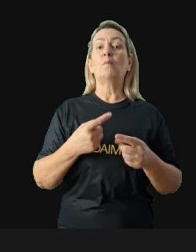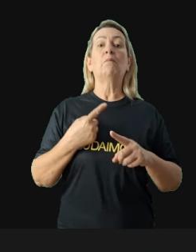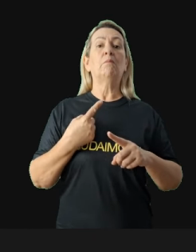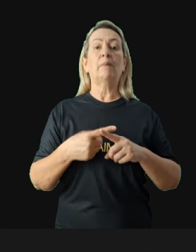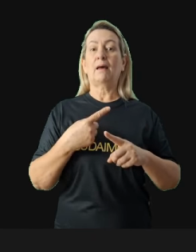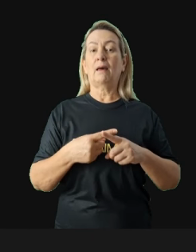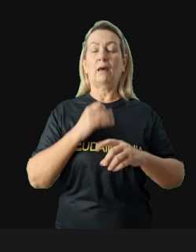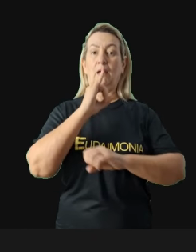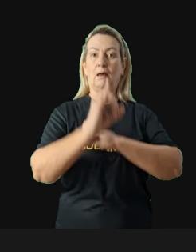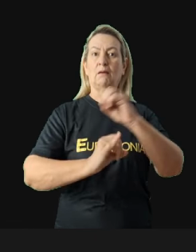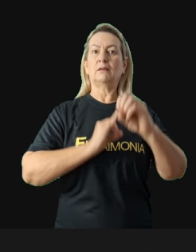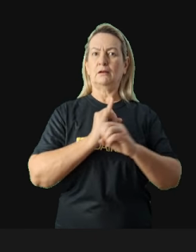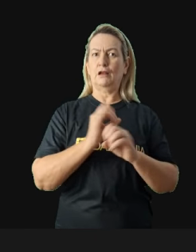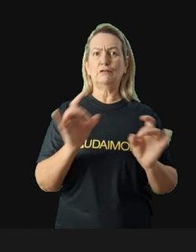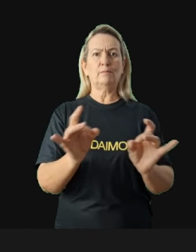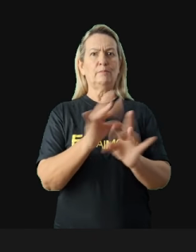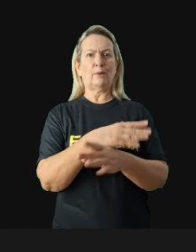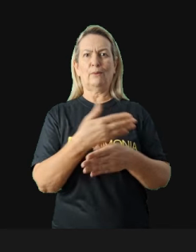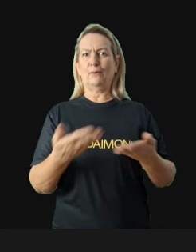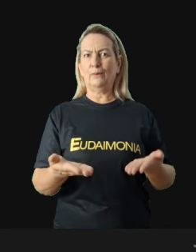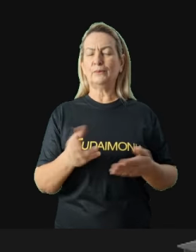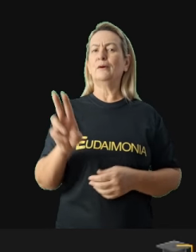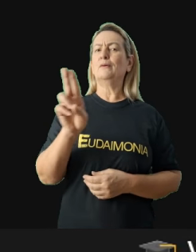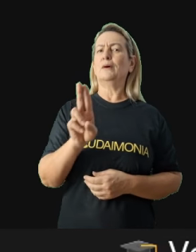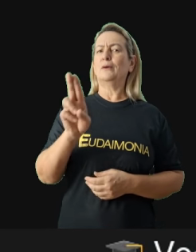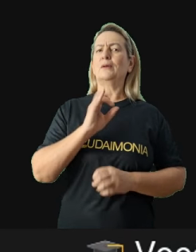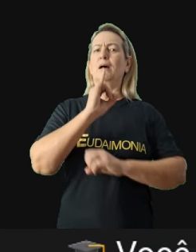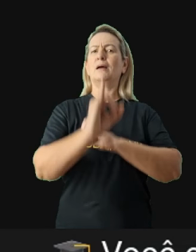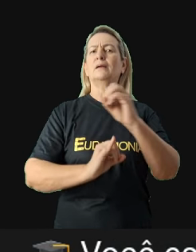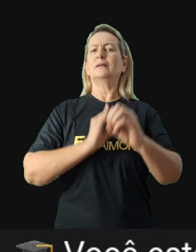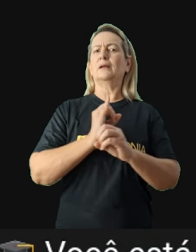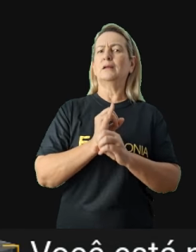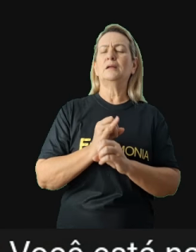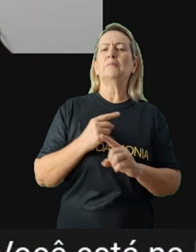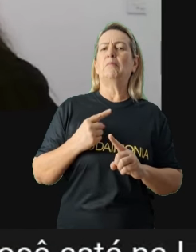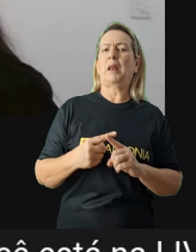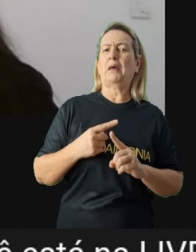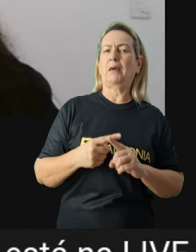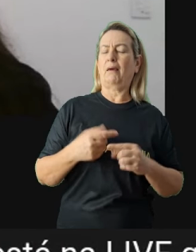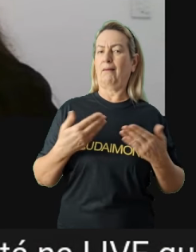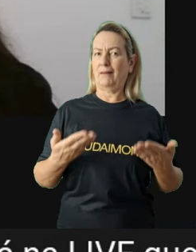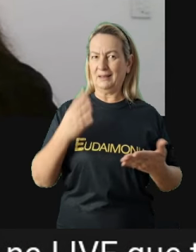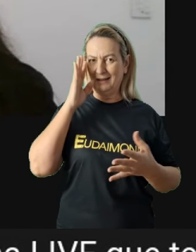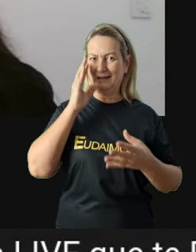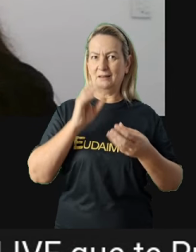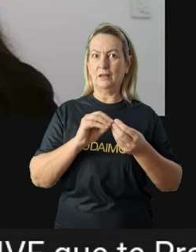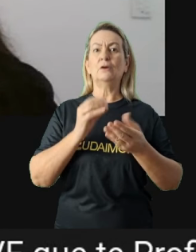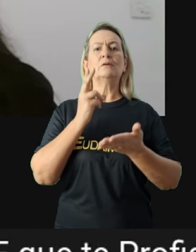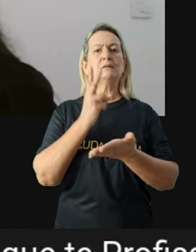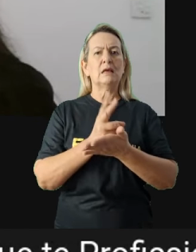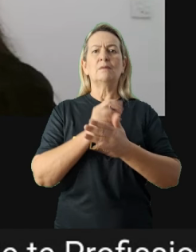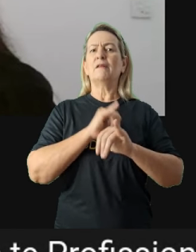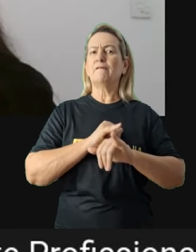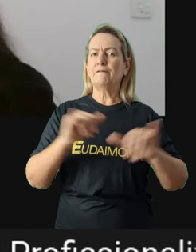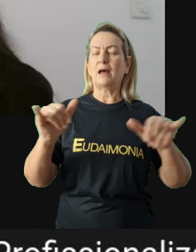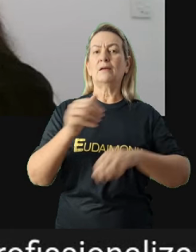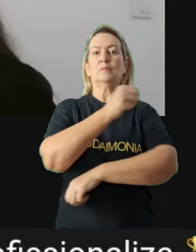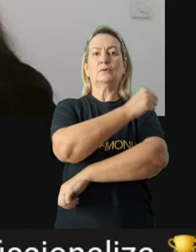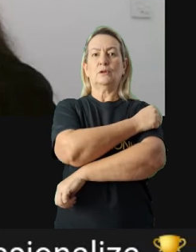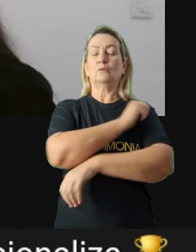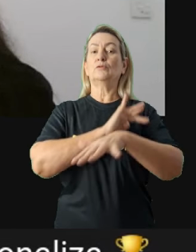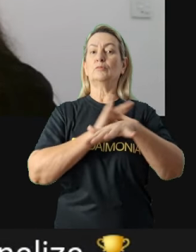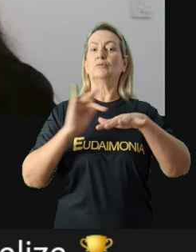você vai utilizar ela como e para quê? Né? A internet, ela está aí. As pessoas utilizam a internet como e para quê? É